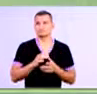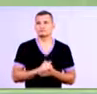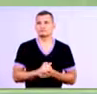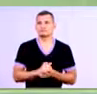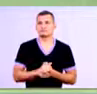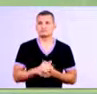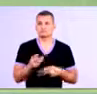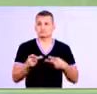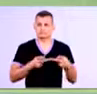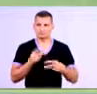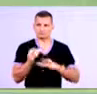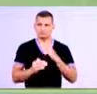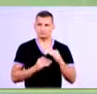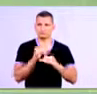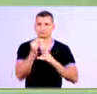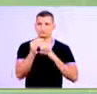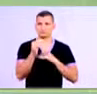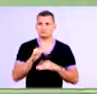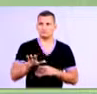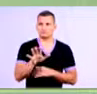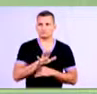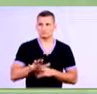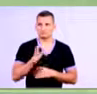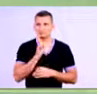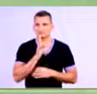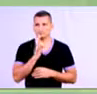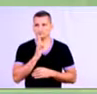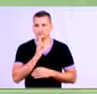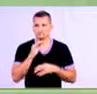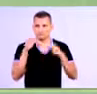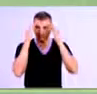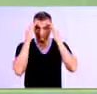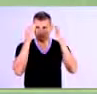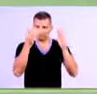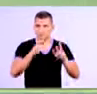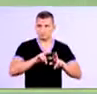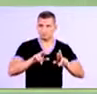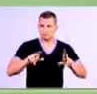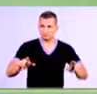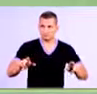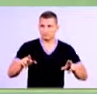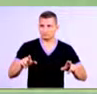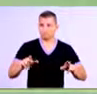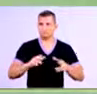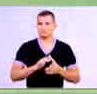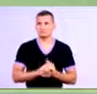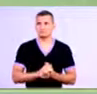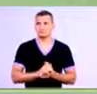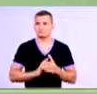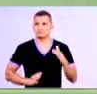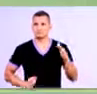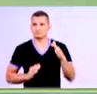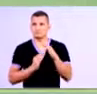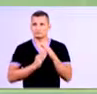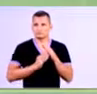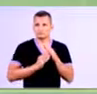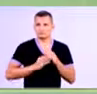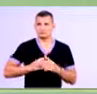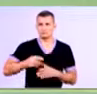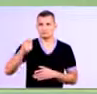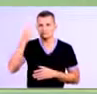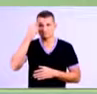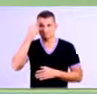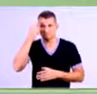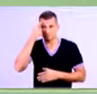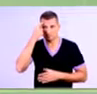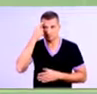e desenvolver interfaces, conhecendo e respeitando as diversas habilidades e limitações da mente humana. Quanto